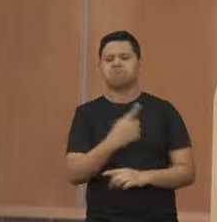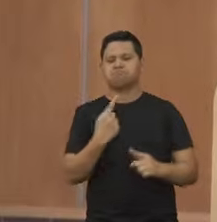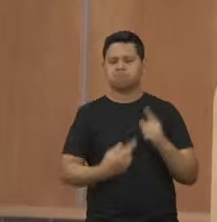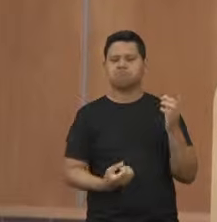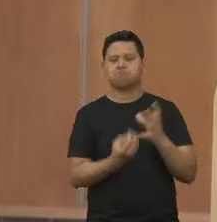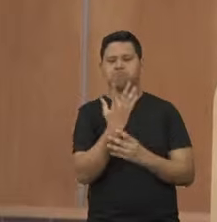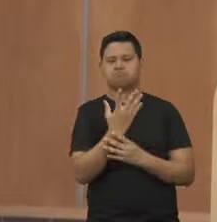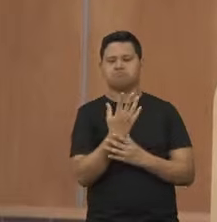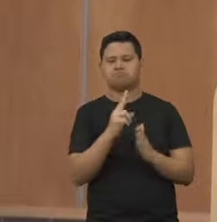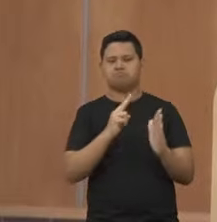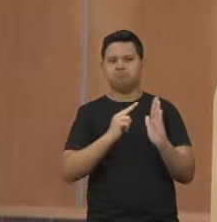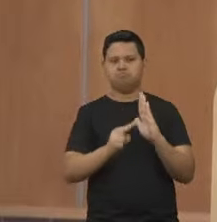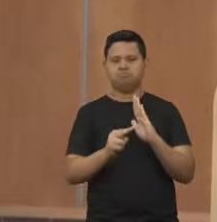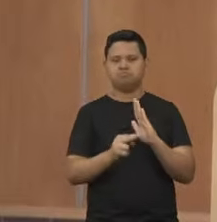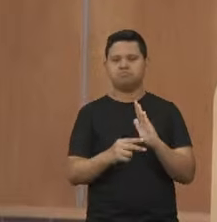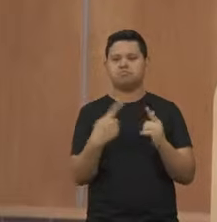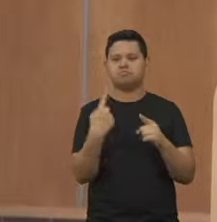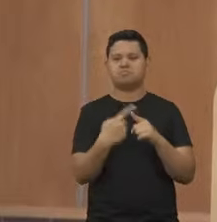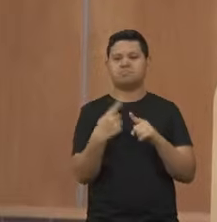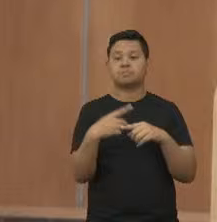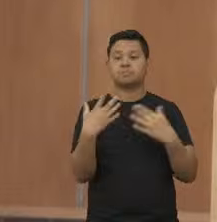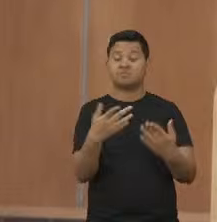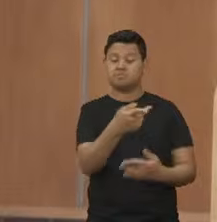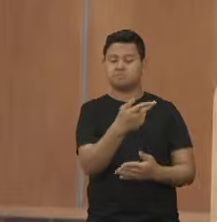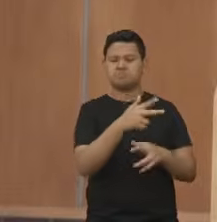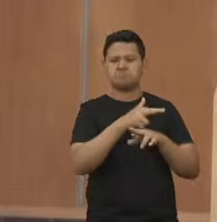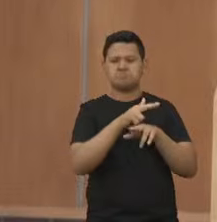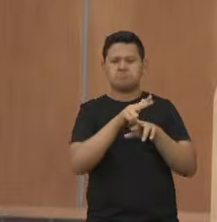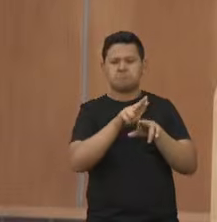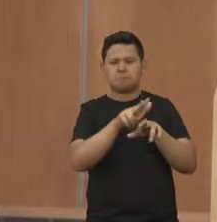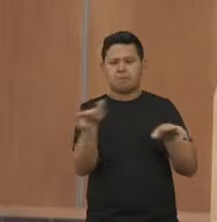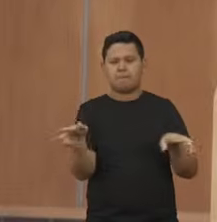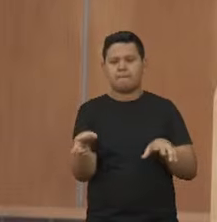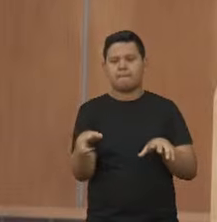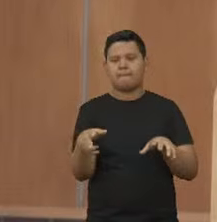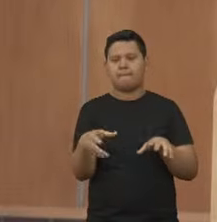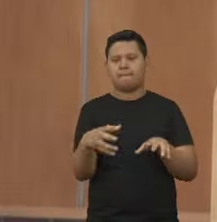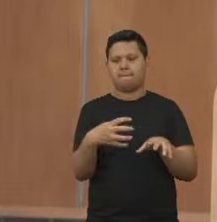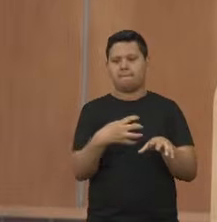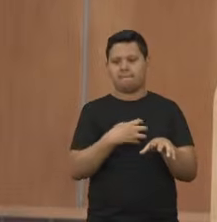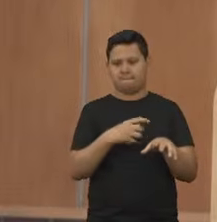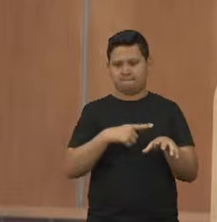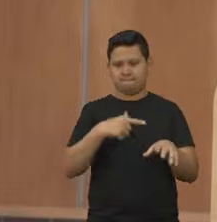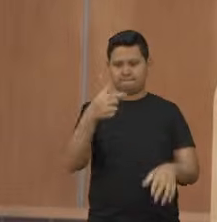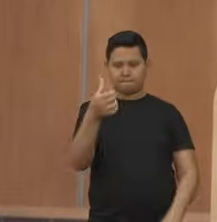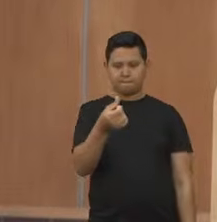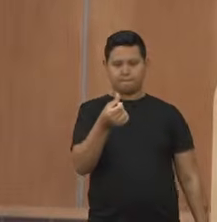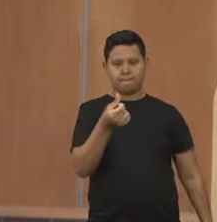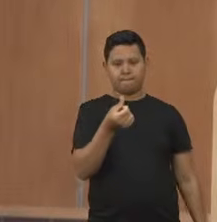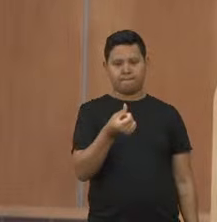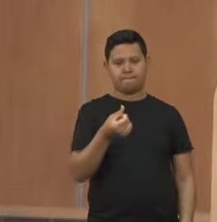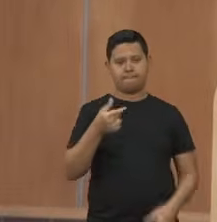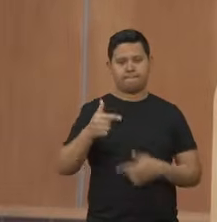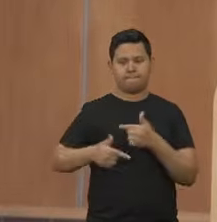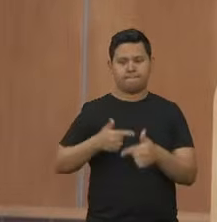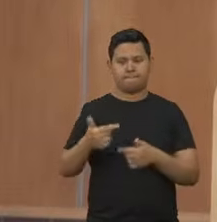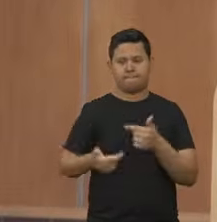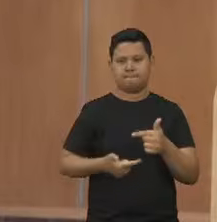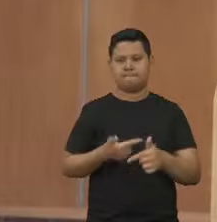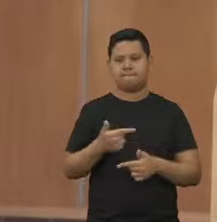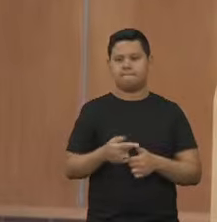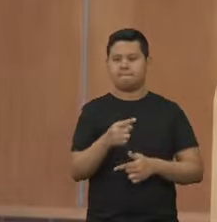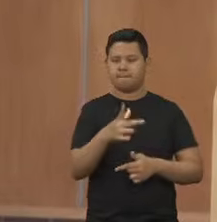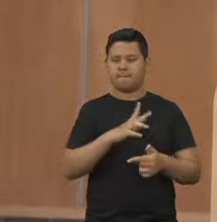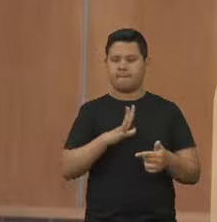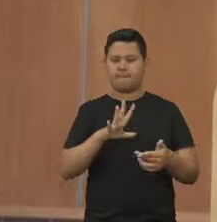colocou. Porque quanto de gente, eu tenho 6 mandados nessa casa, eu vejo